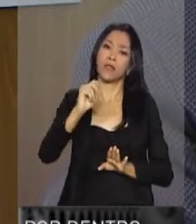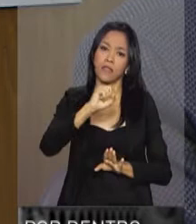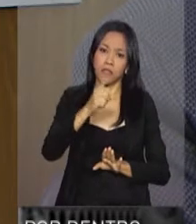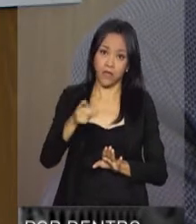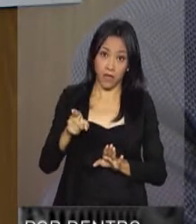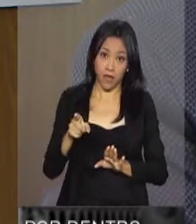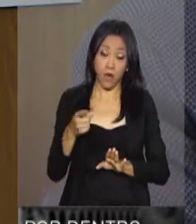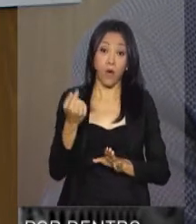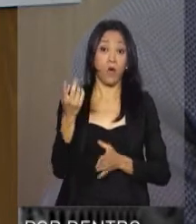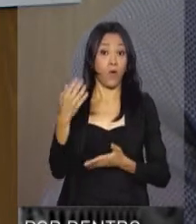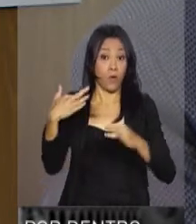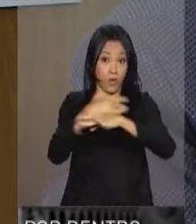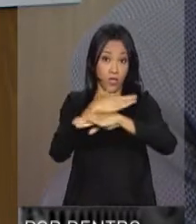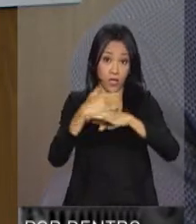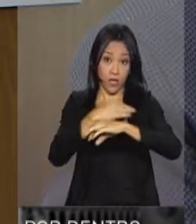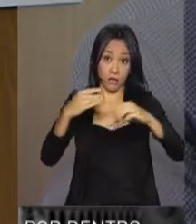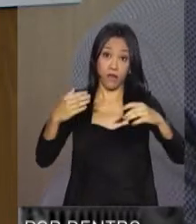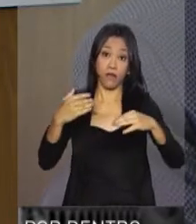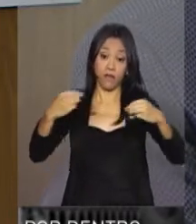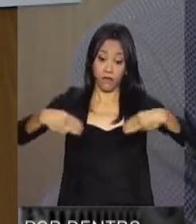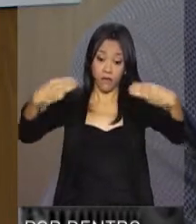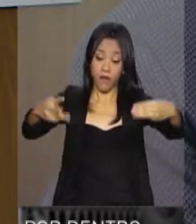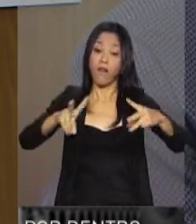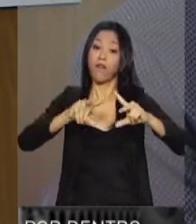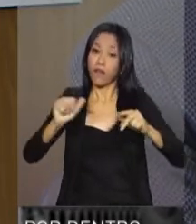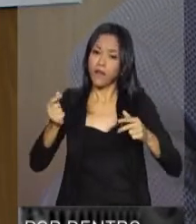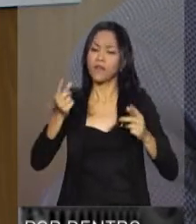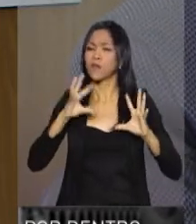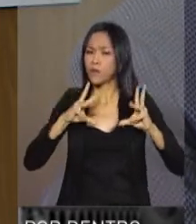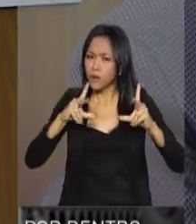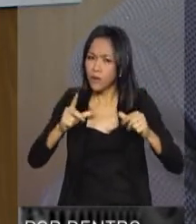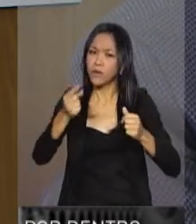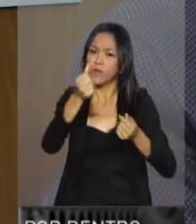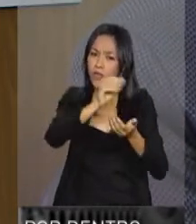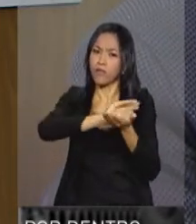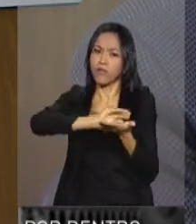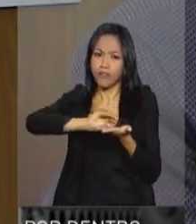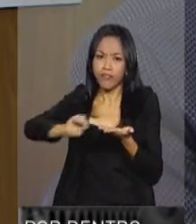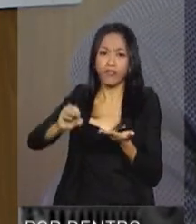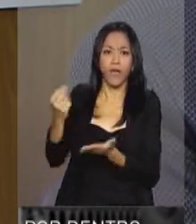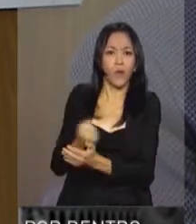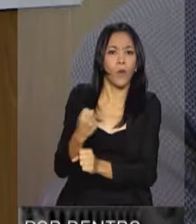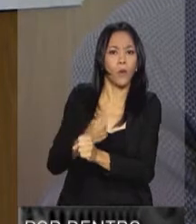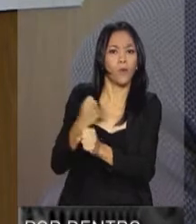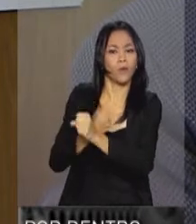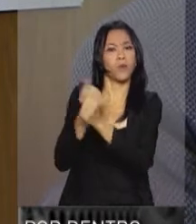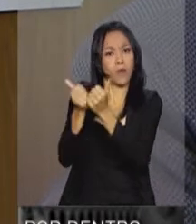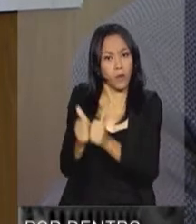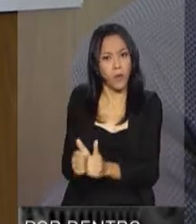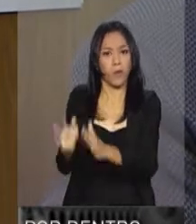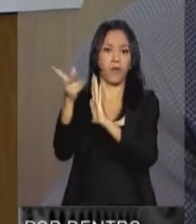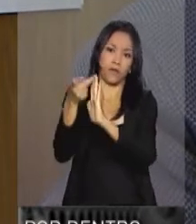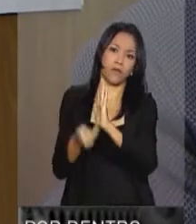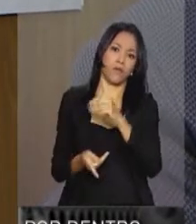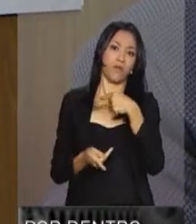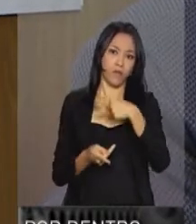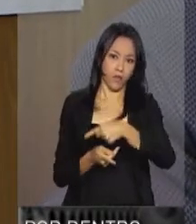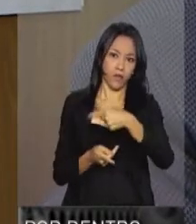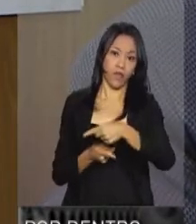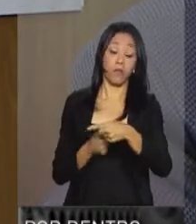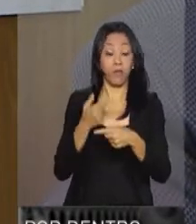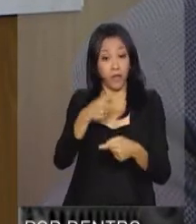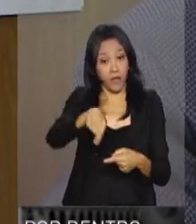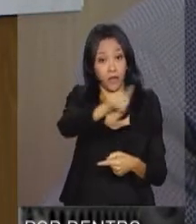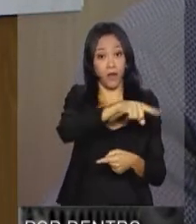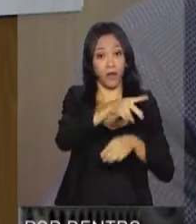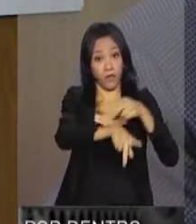segurança de que todos os recursos estarão à disposição para que esta obra seja reiniciada e fundamentalmente para que os goianos